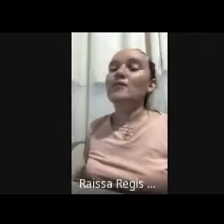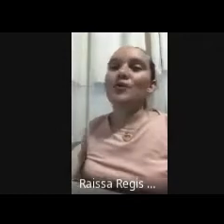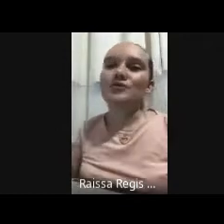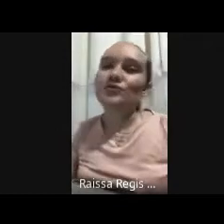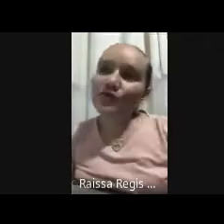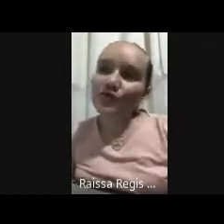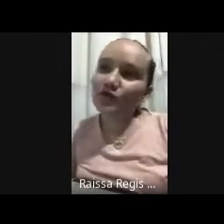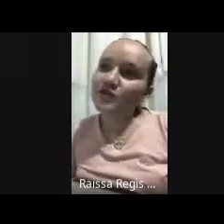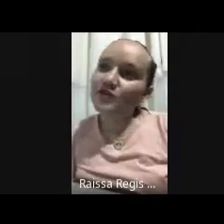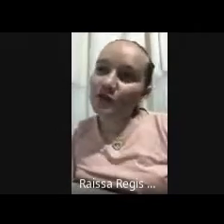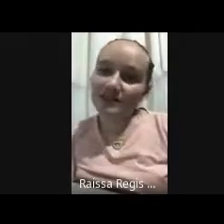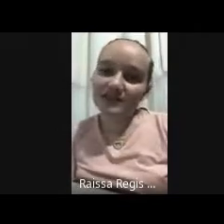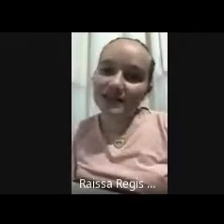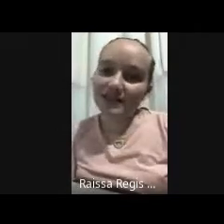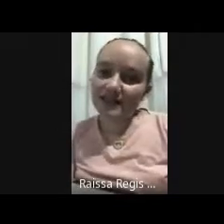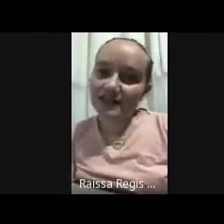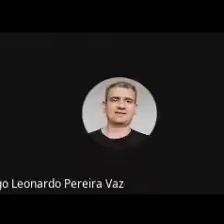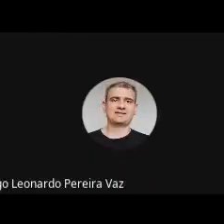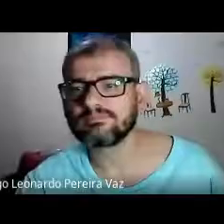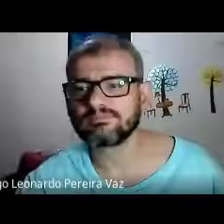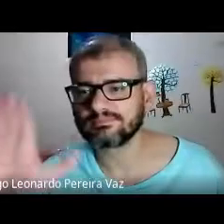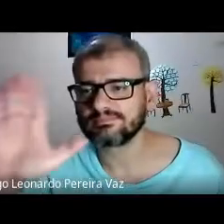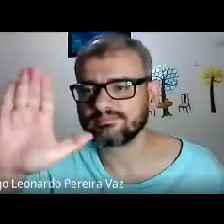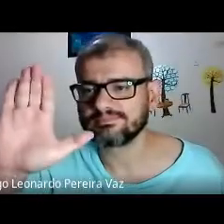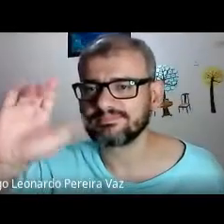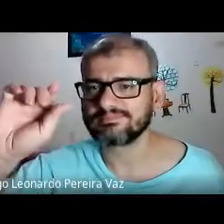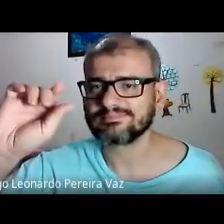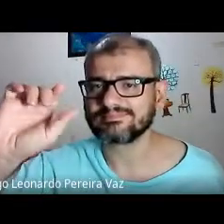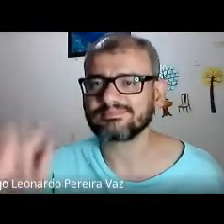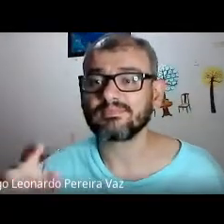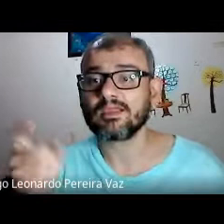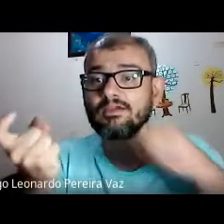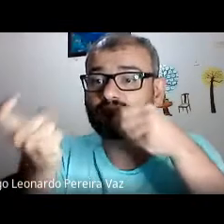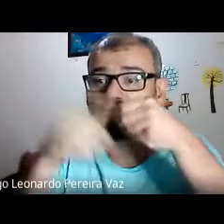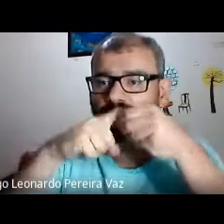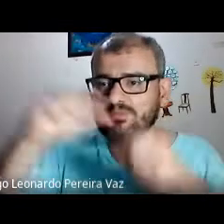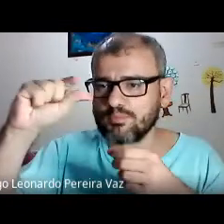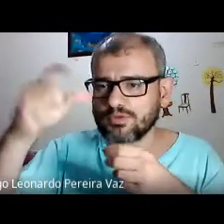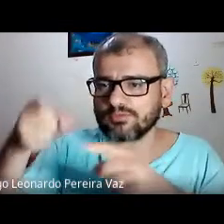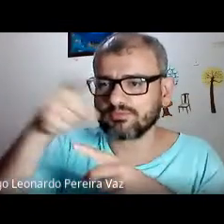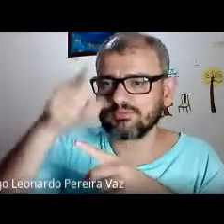E depois o François. Oi, pode falar.